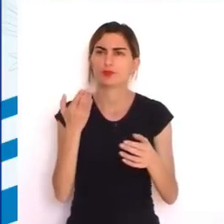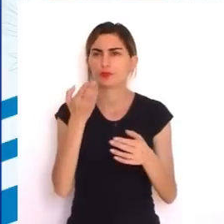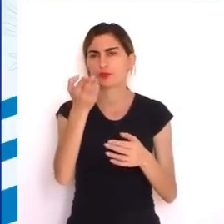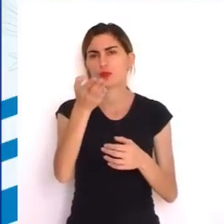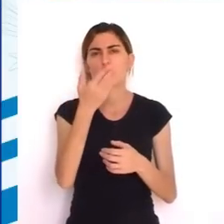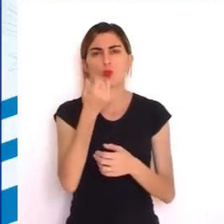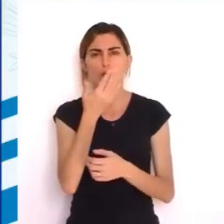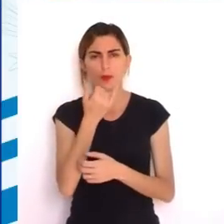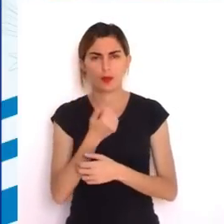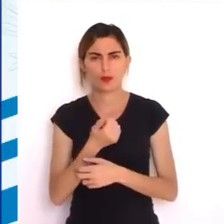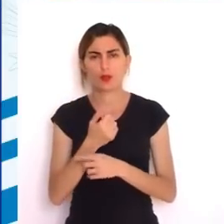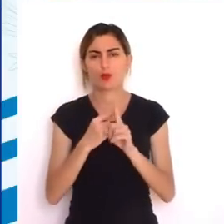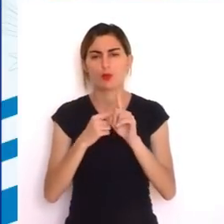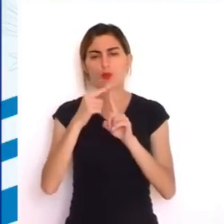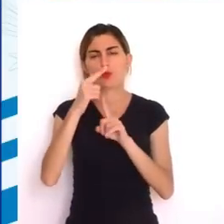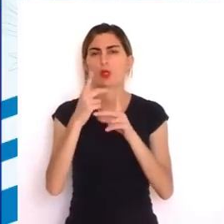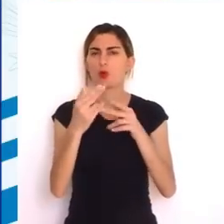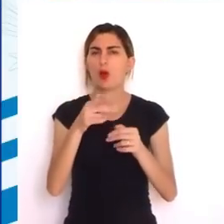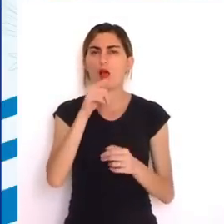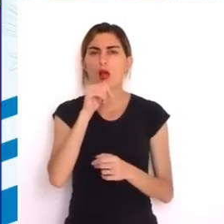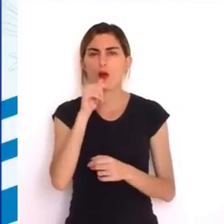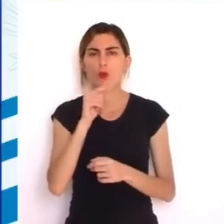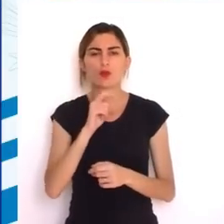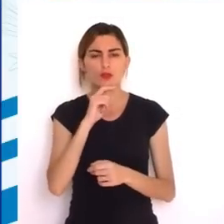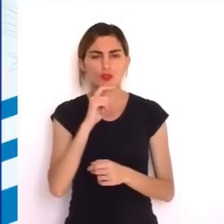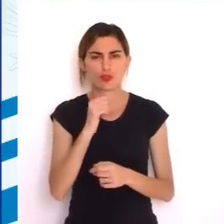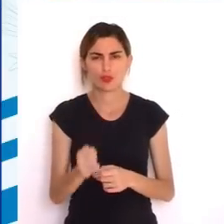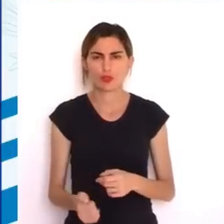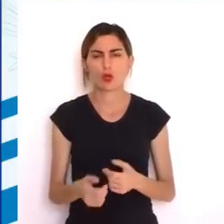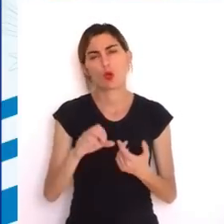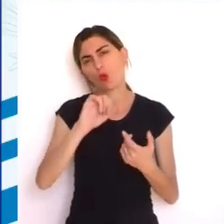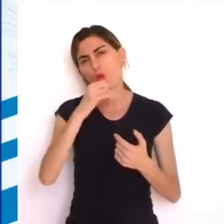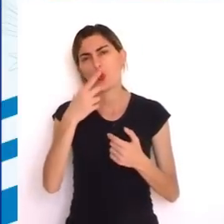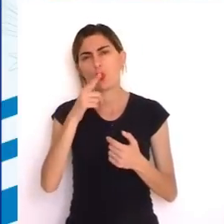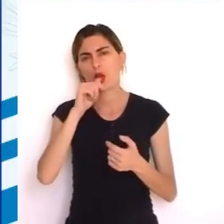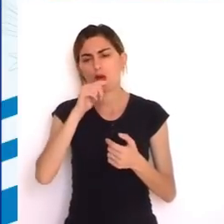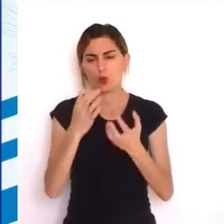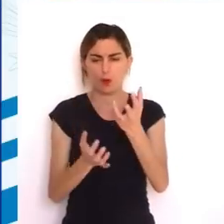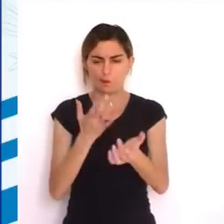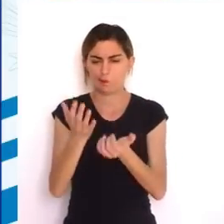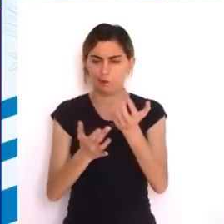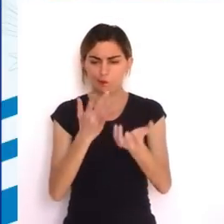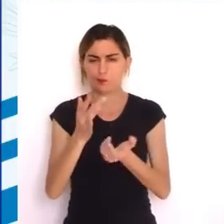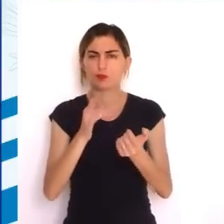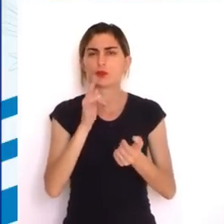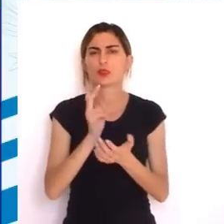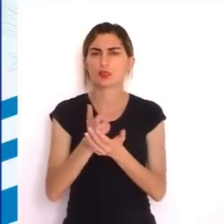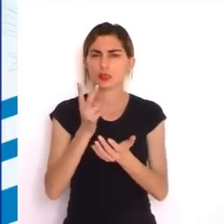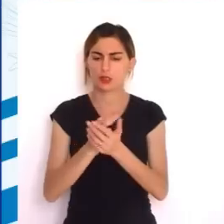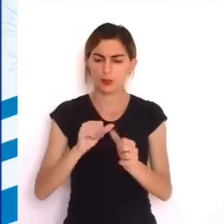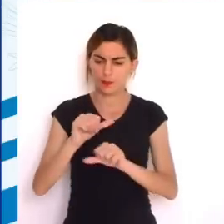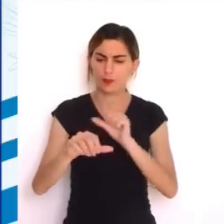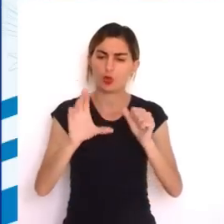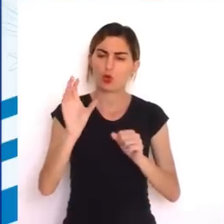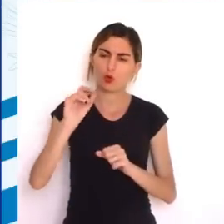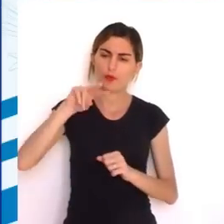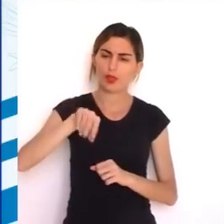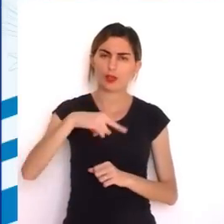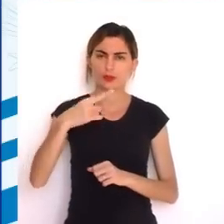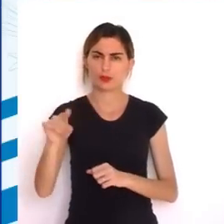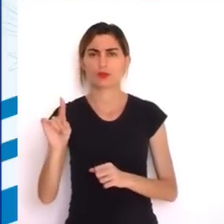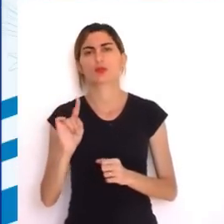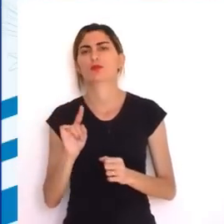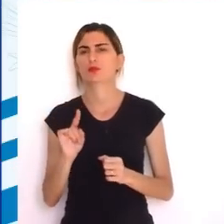domésticos, assim como o aquecimento da água em uma chaleira, acontece sempre por correntes de